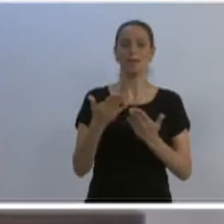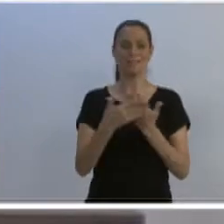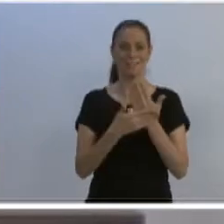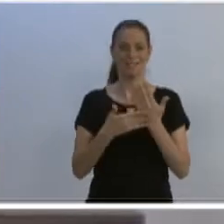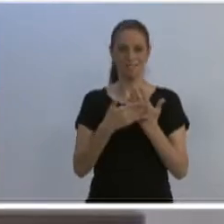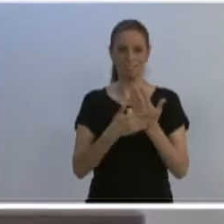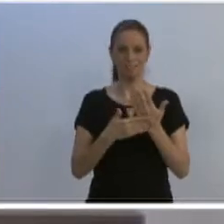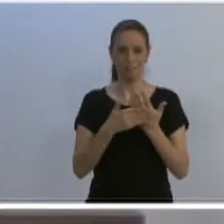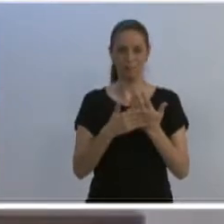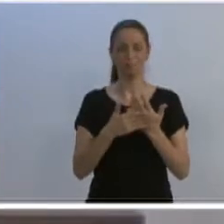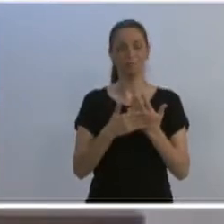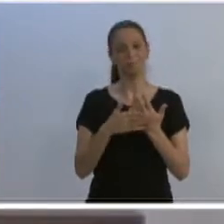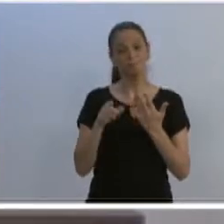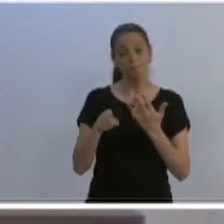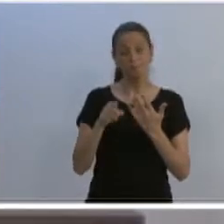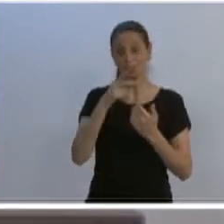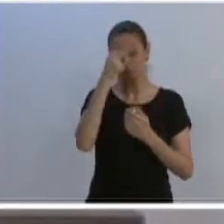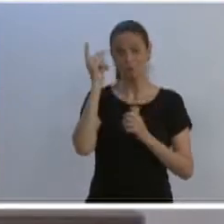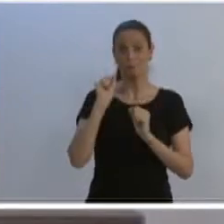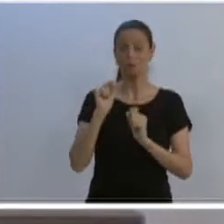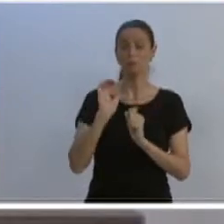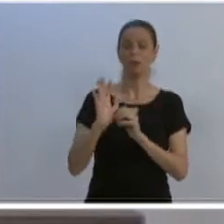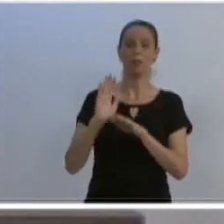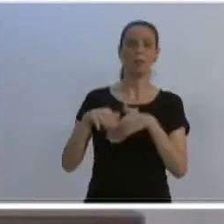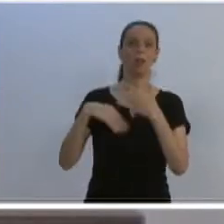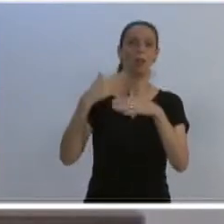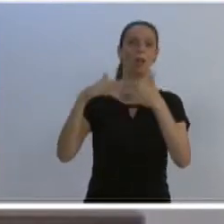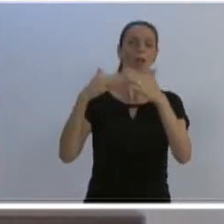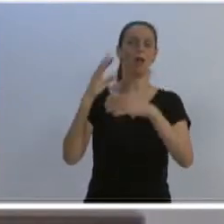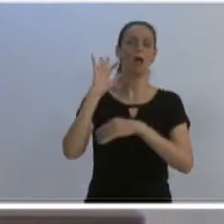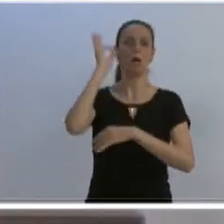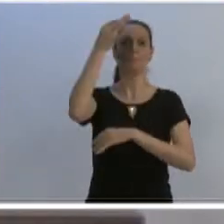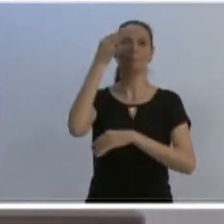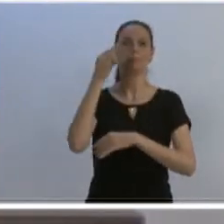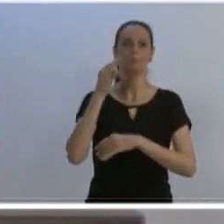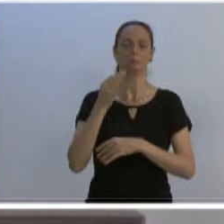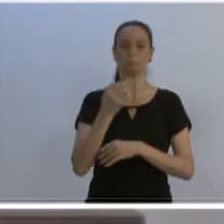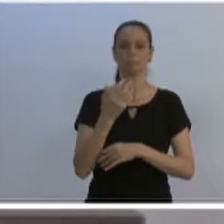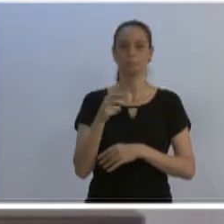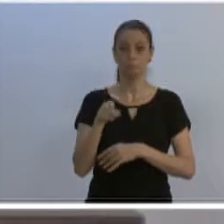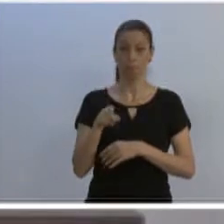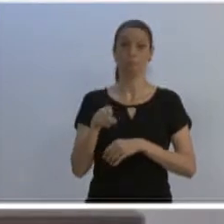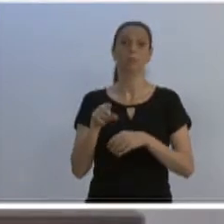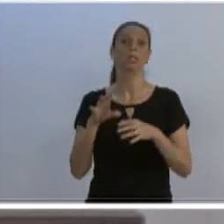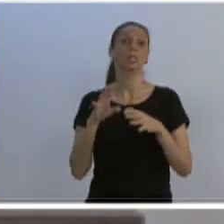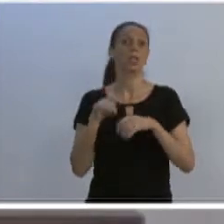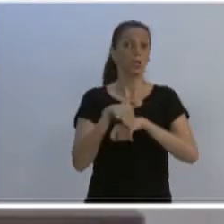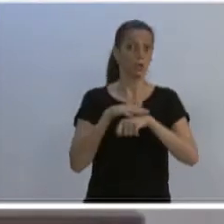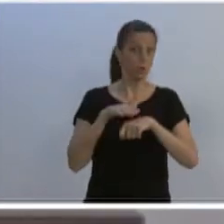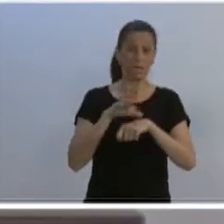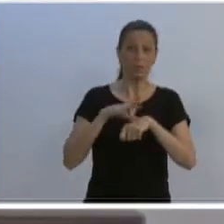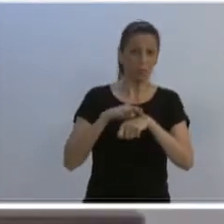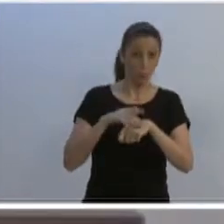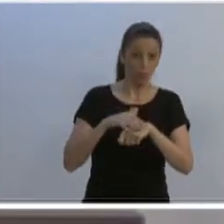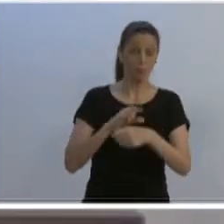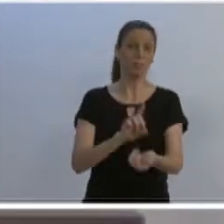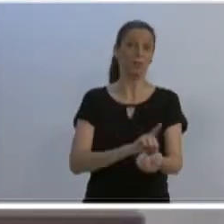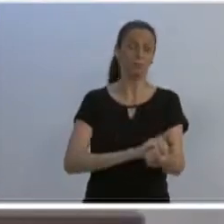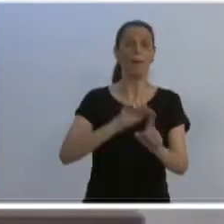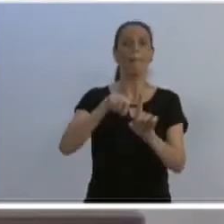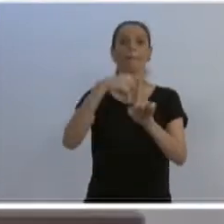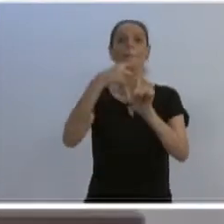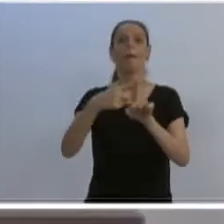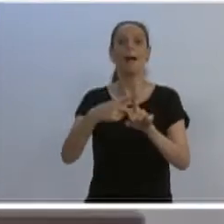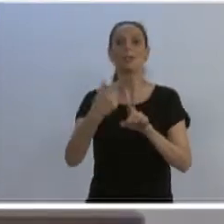que, nesse momento, a pessoa já tenha desenvolvido algumas outras doenças associadas, atingidos pelo